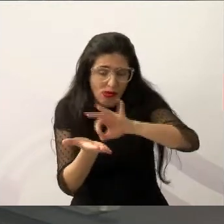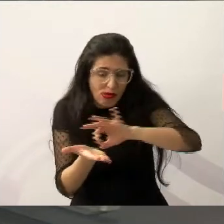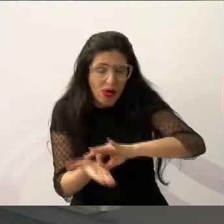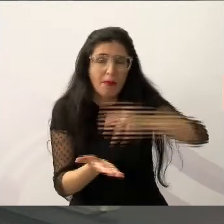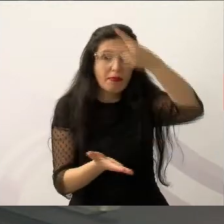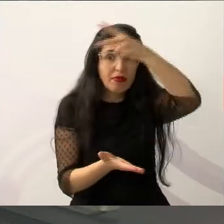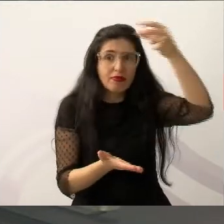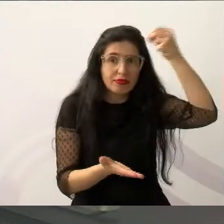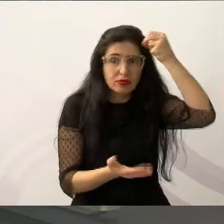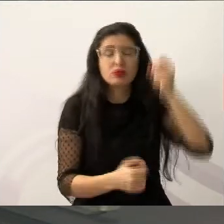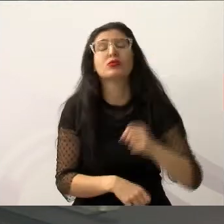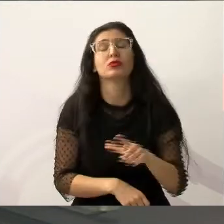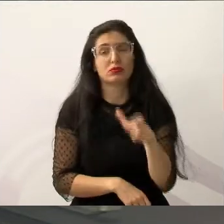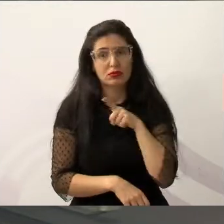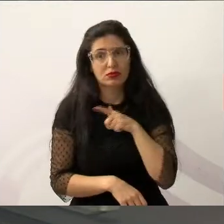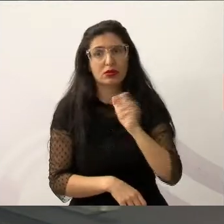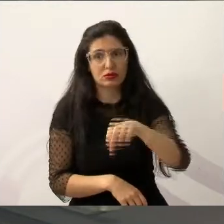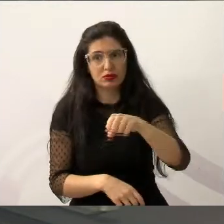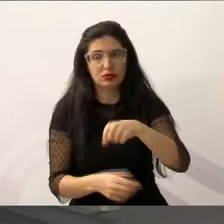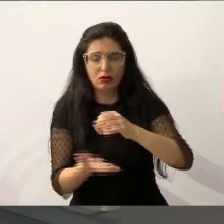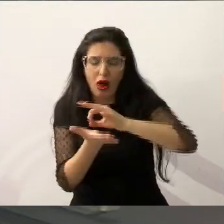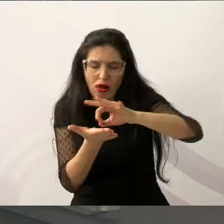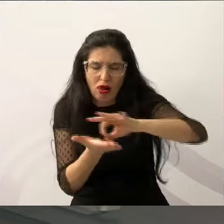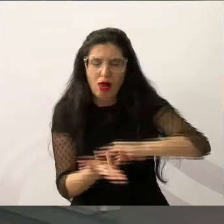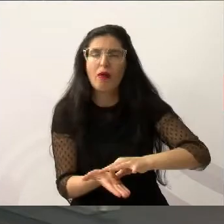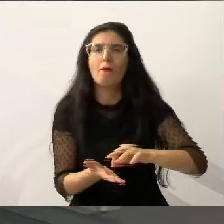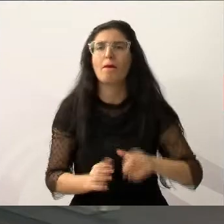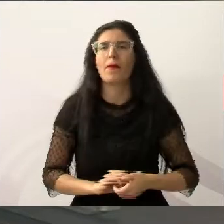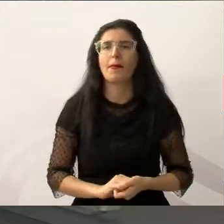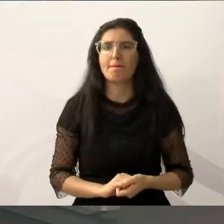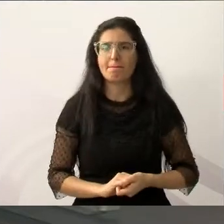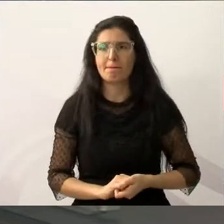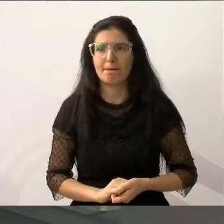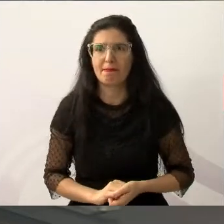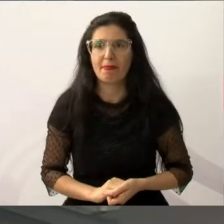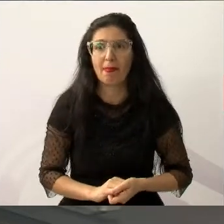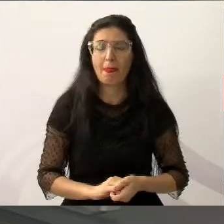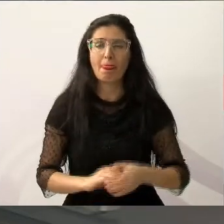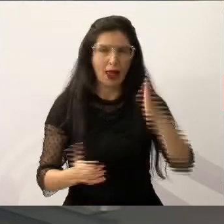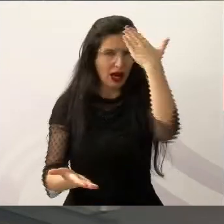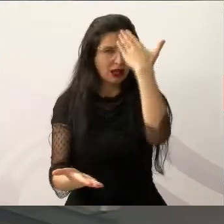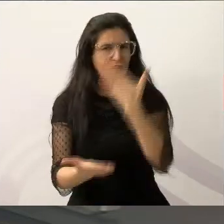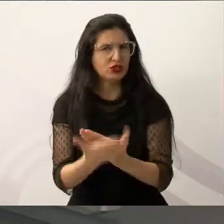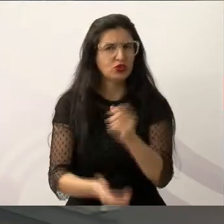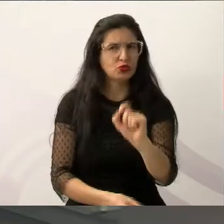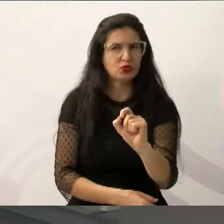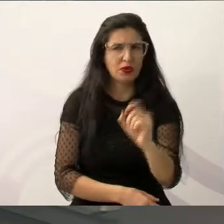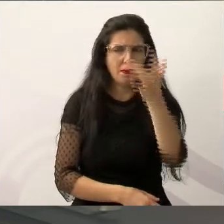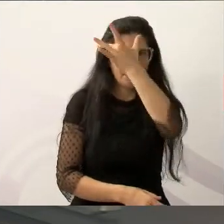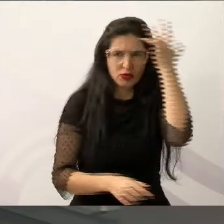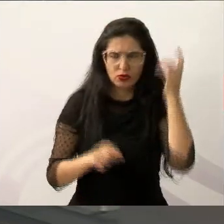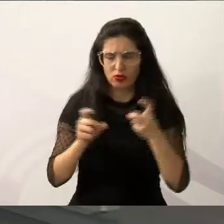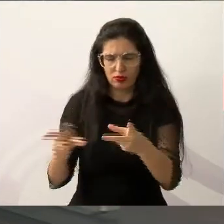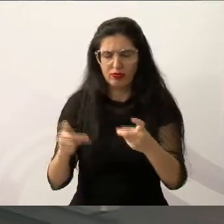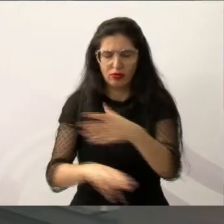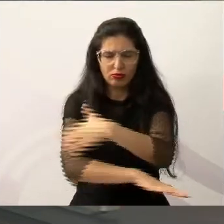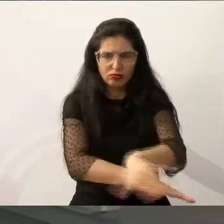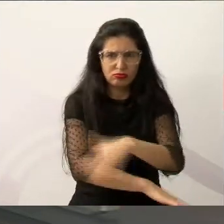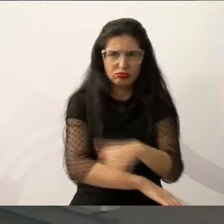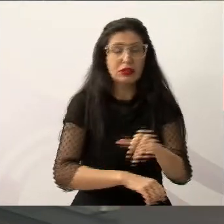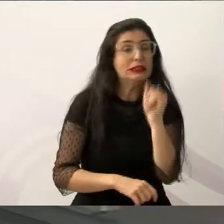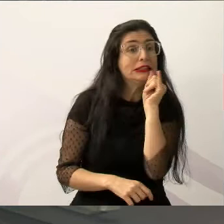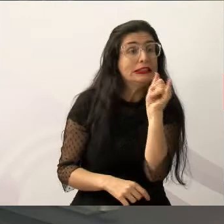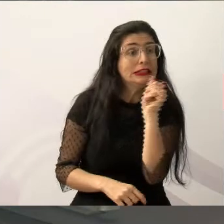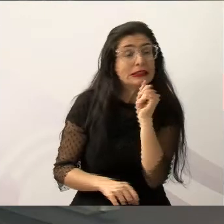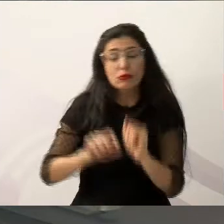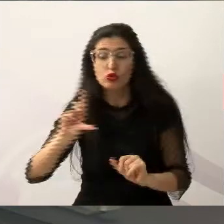acredito que esses ambulantes, eles, se fosse para escolher, eles